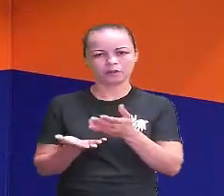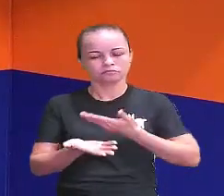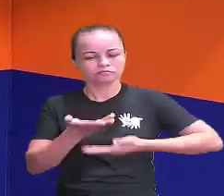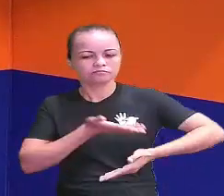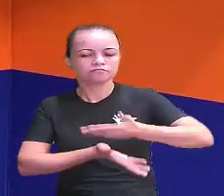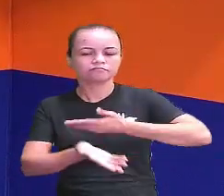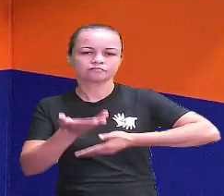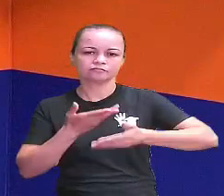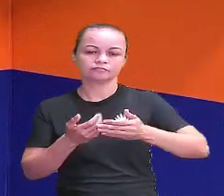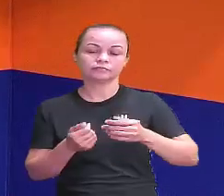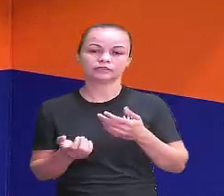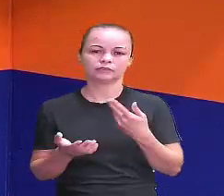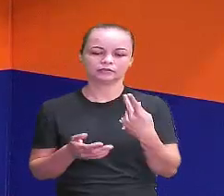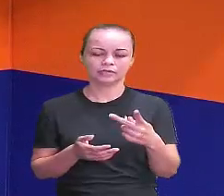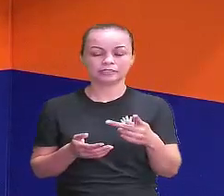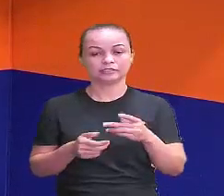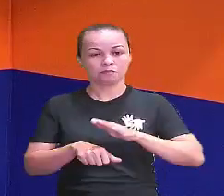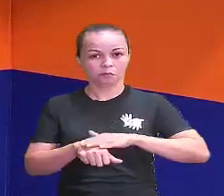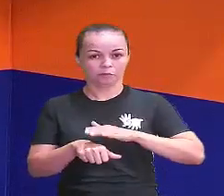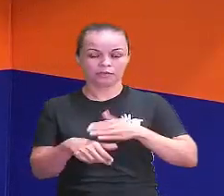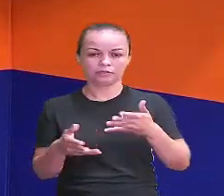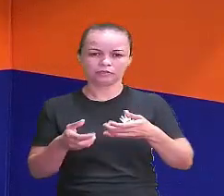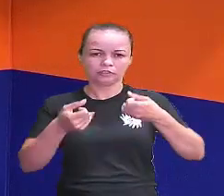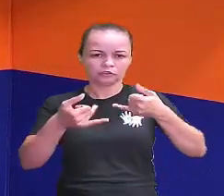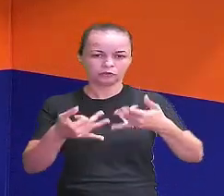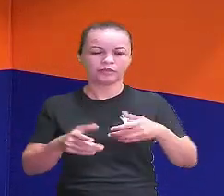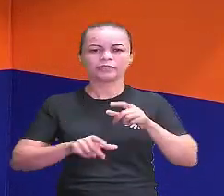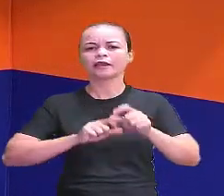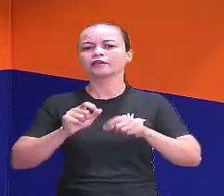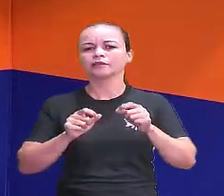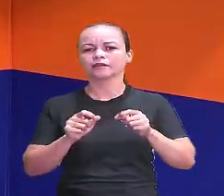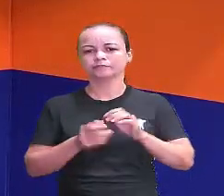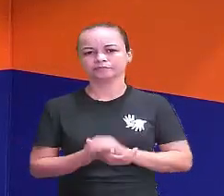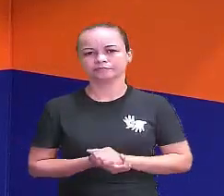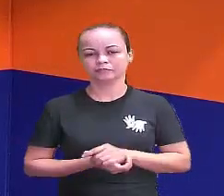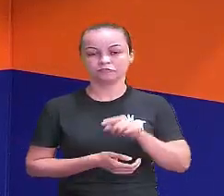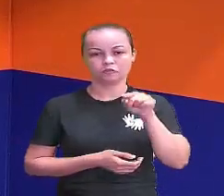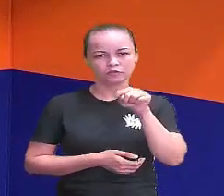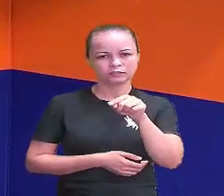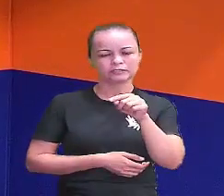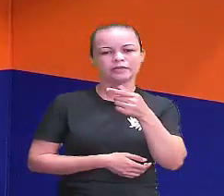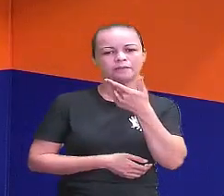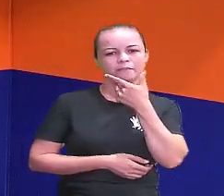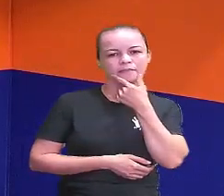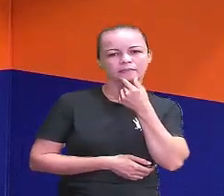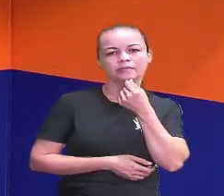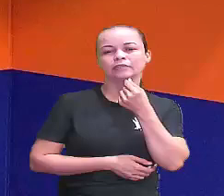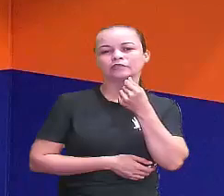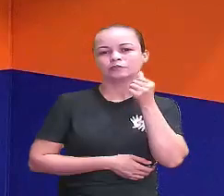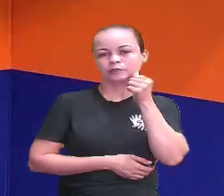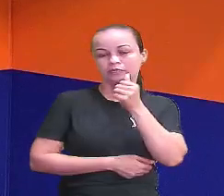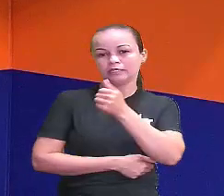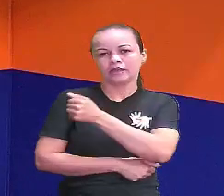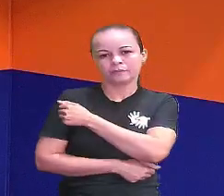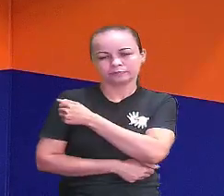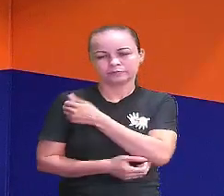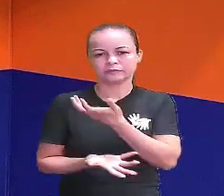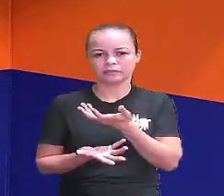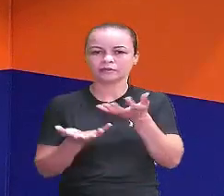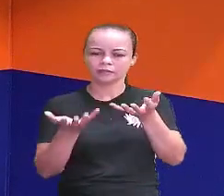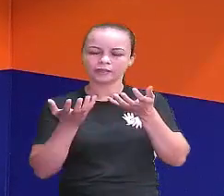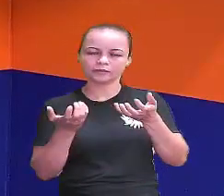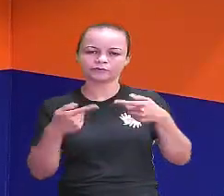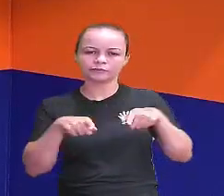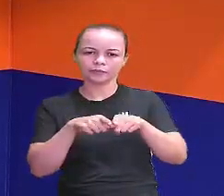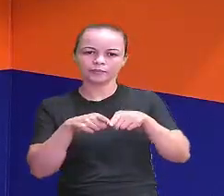de tudo isso que aconteceu, dizer que isso aqui tem um propósito maior, que é quem? Você é aluna e você é aluno. E claro, agradecer à professora